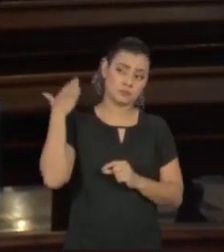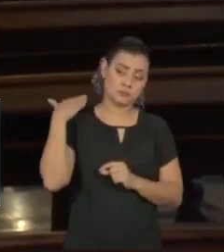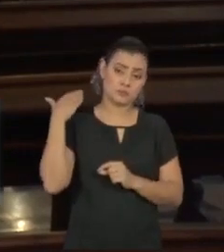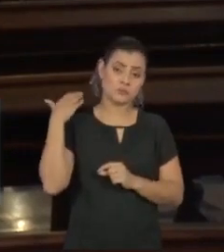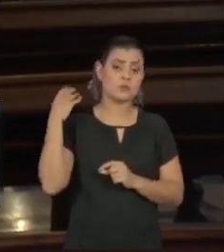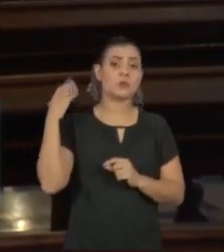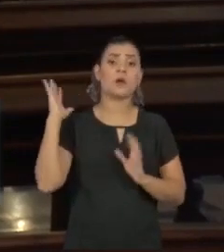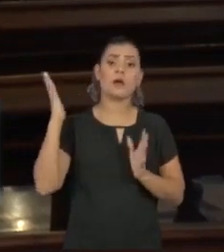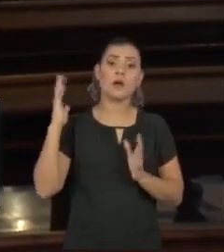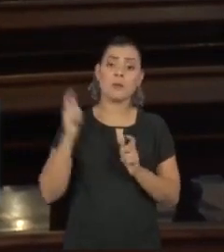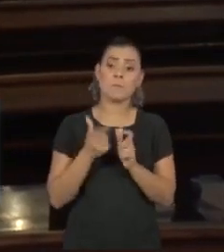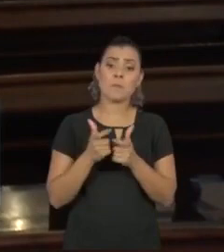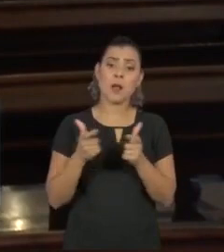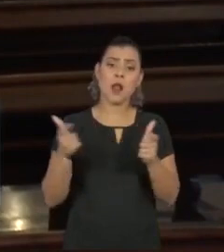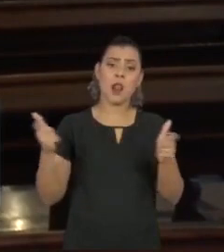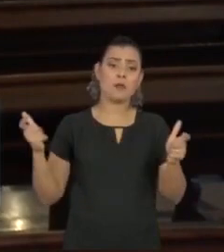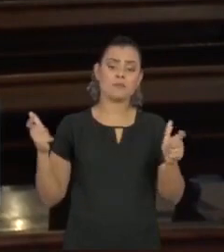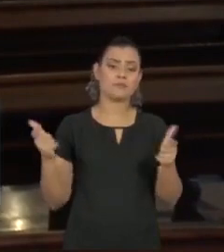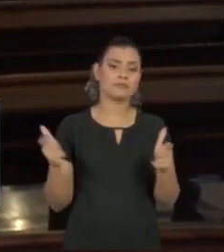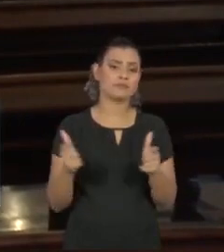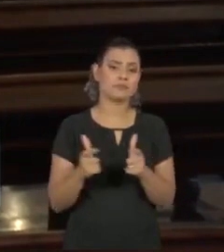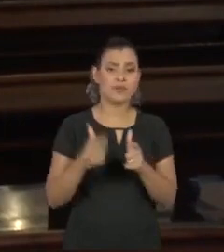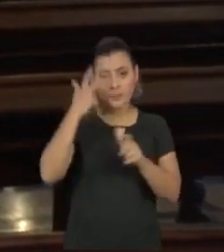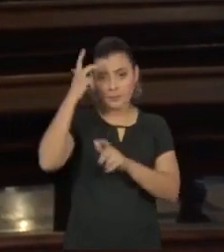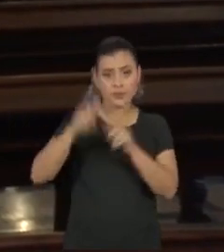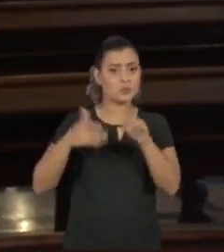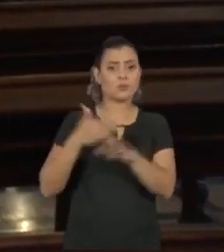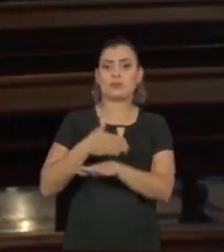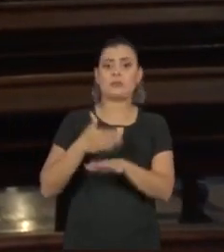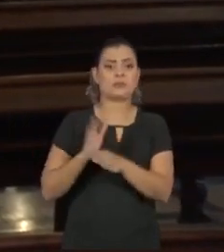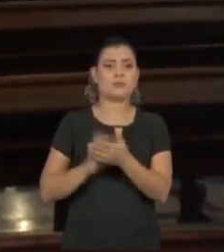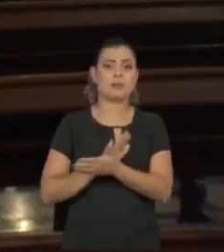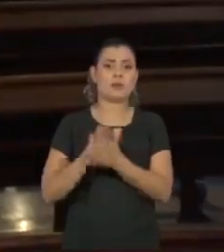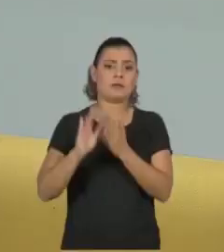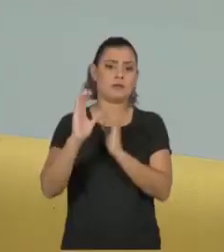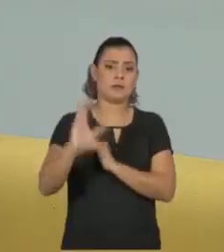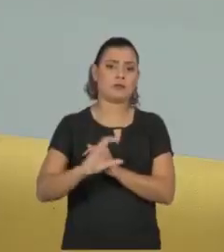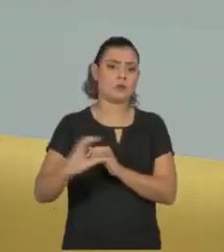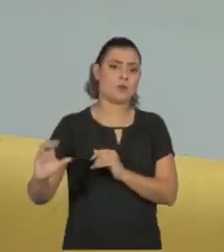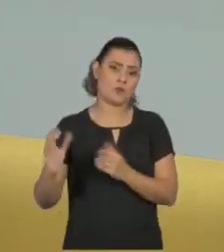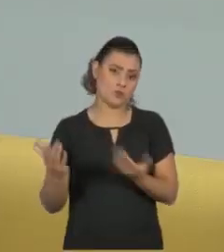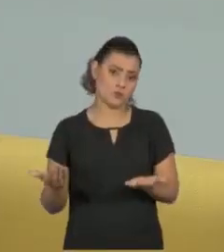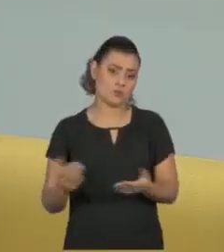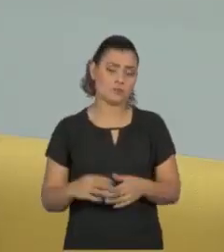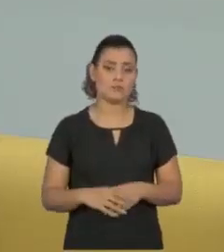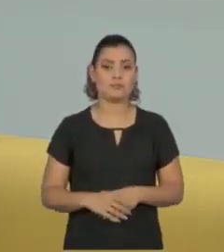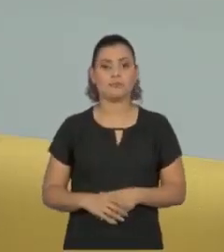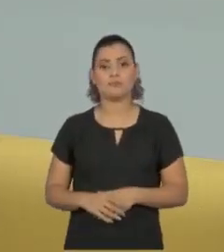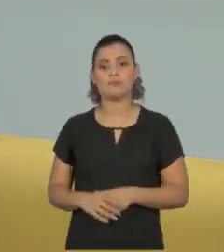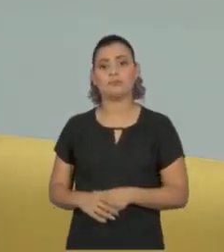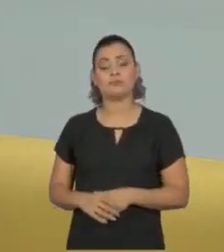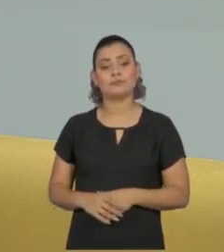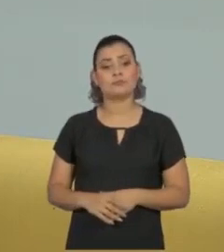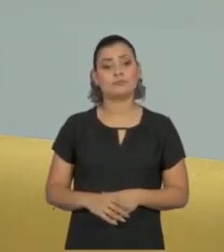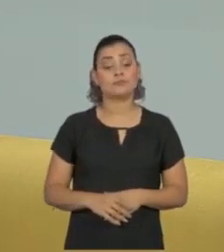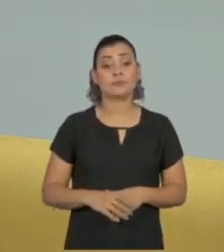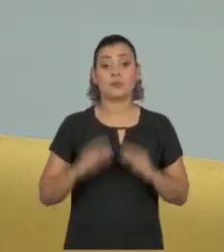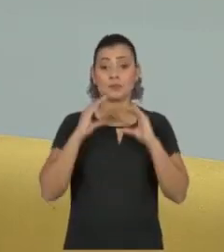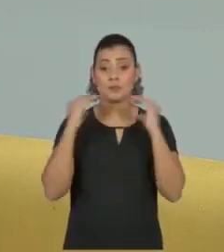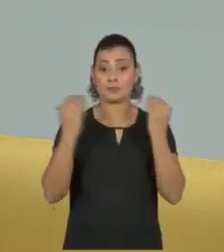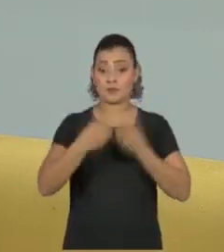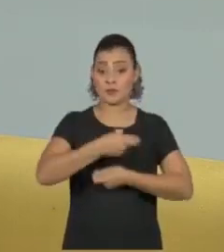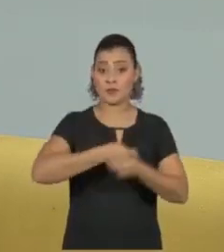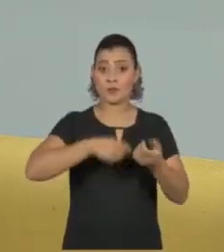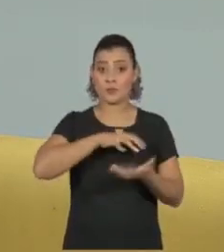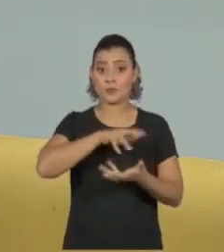mas aquele grande número é pessoas que já não praticavam a fé católica. O Fórum Econômico